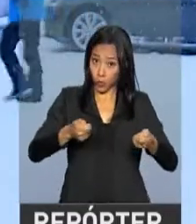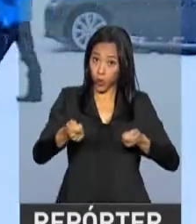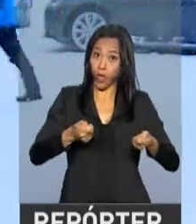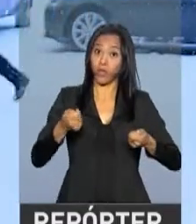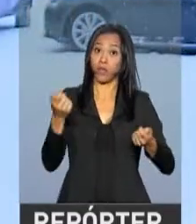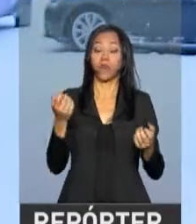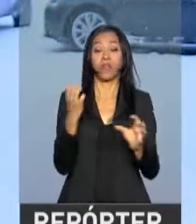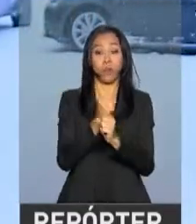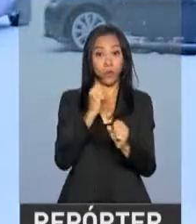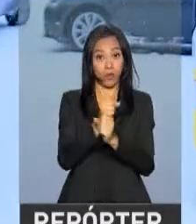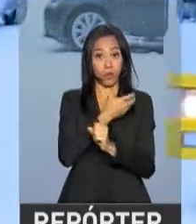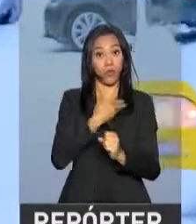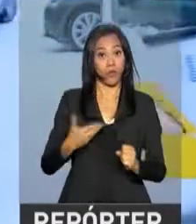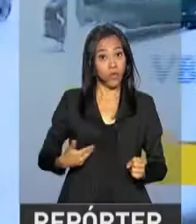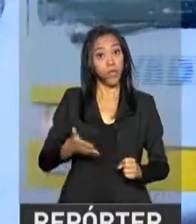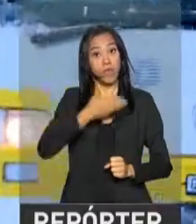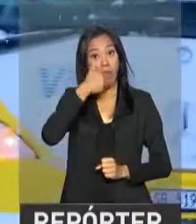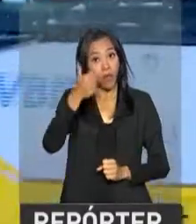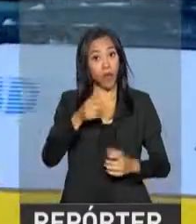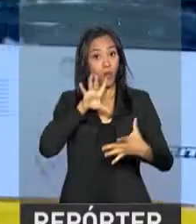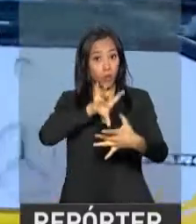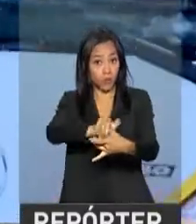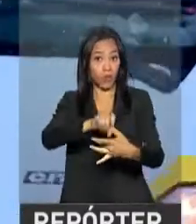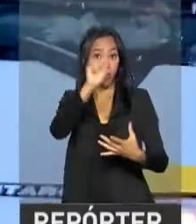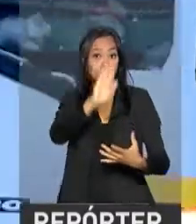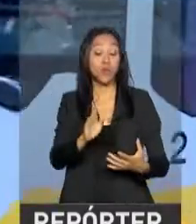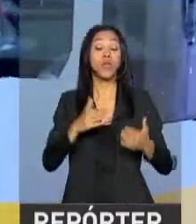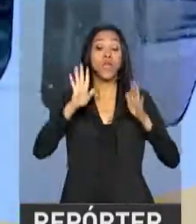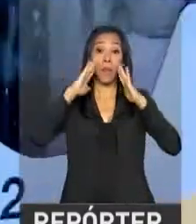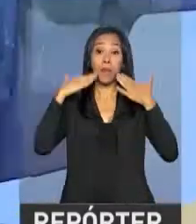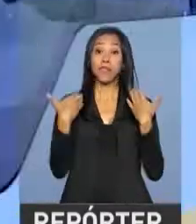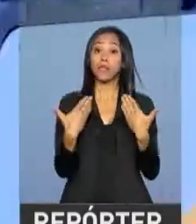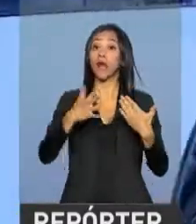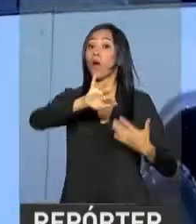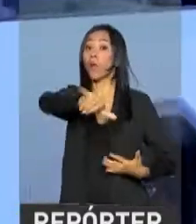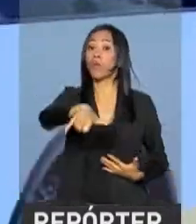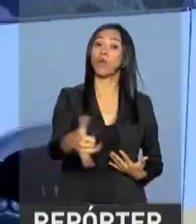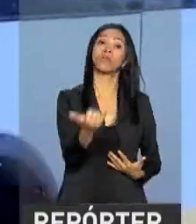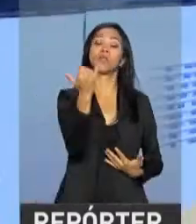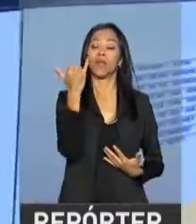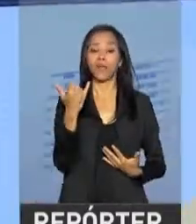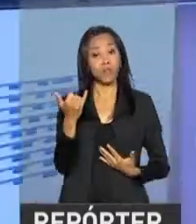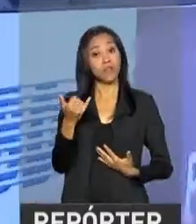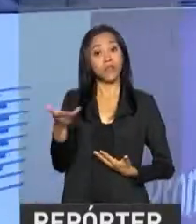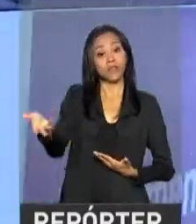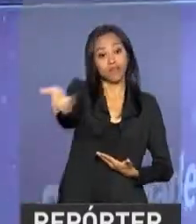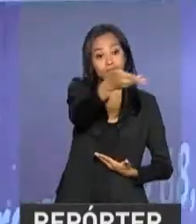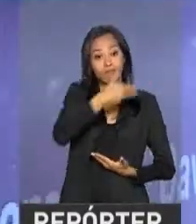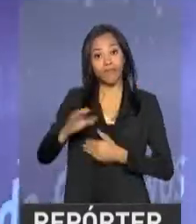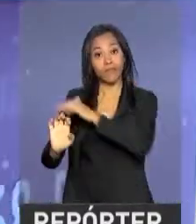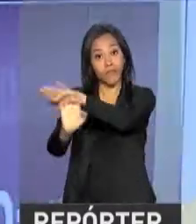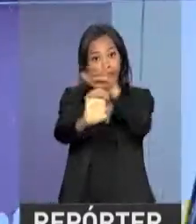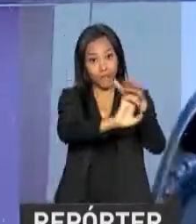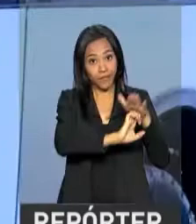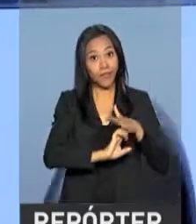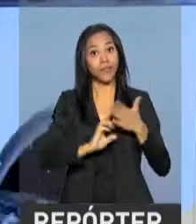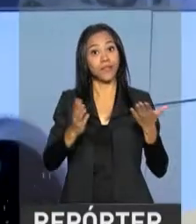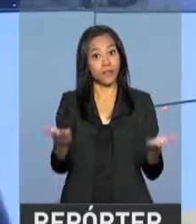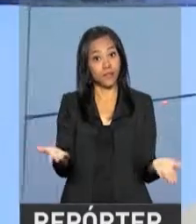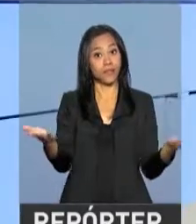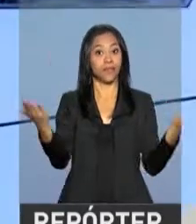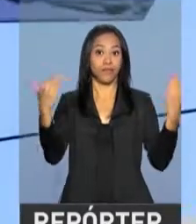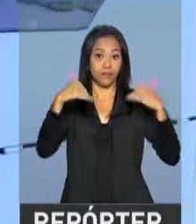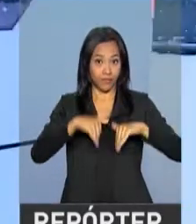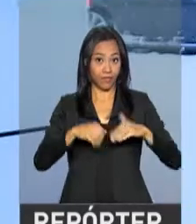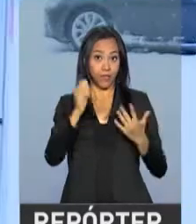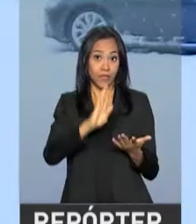de negócios no país e mostrar as oportunidades de investimentos no brasil especialmente com as concessões e